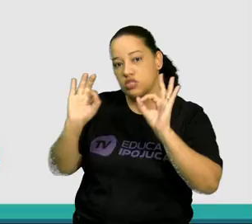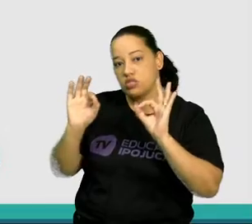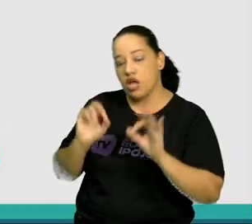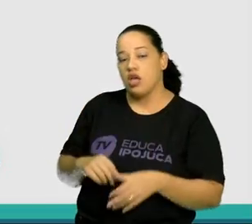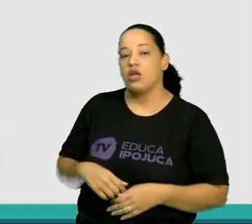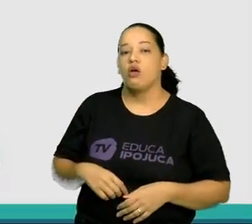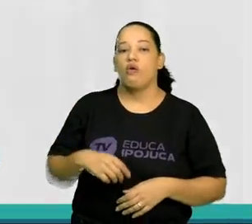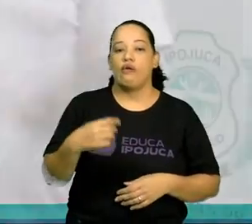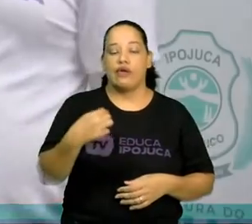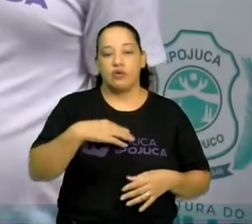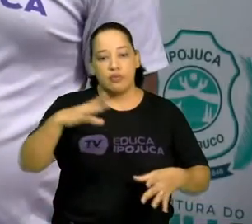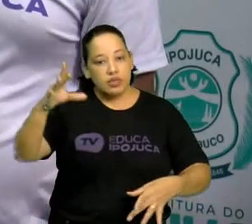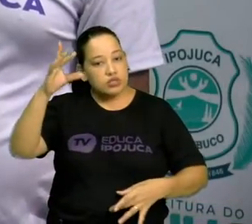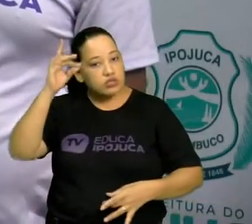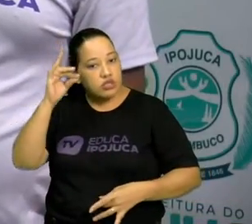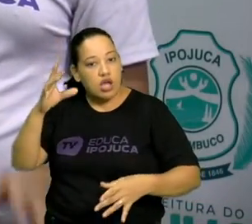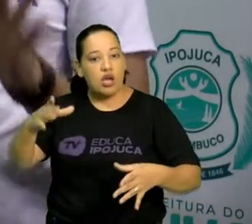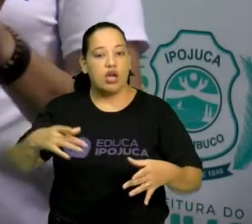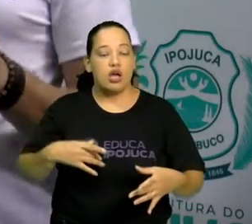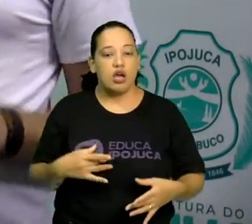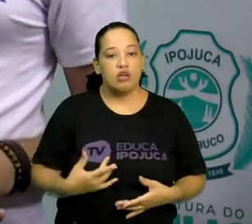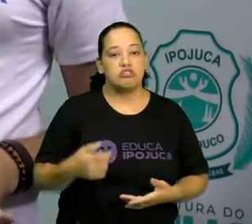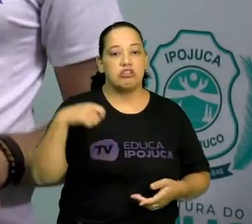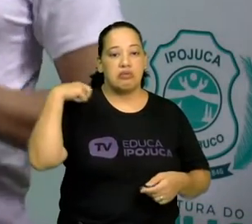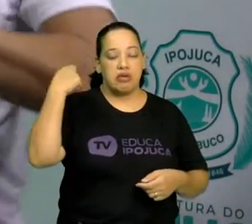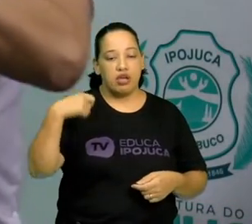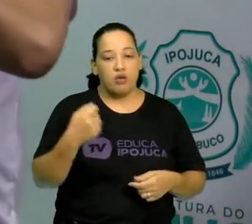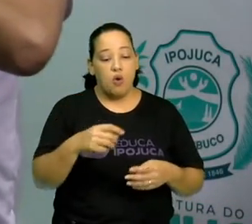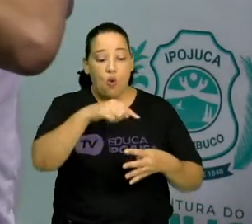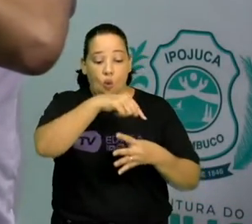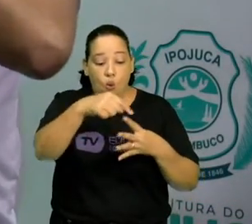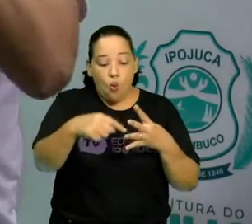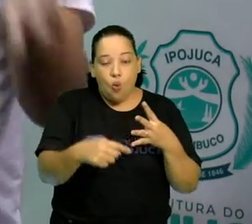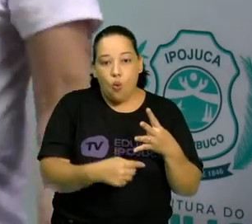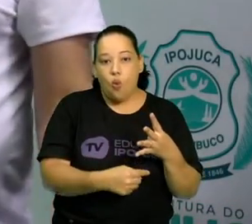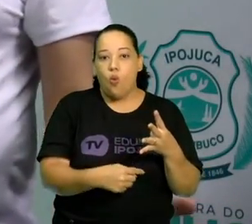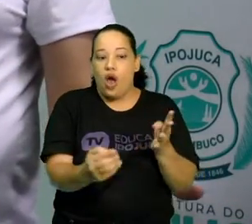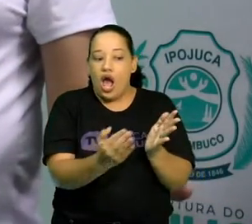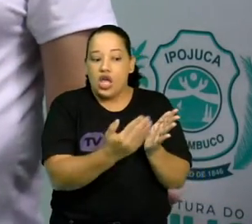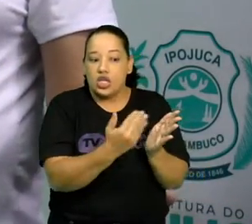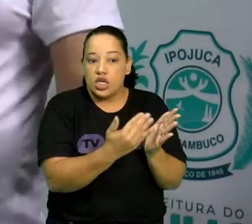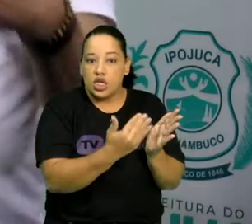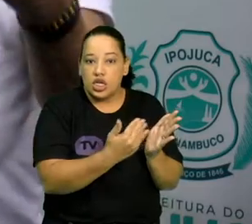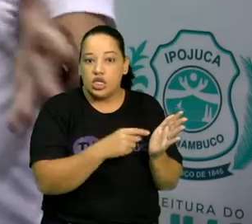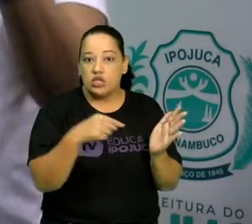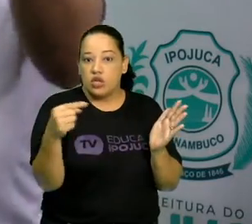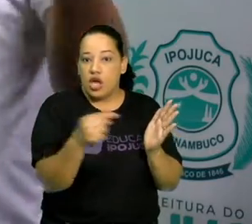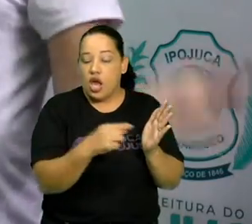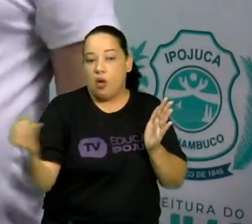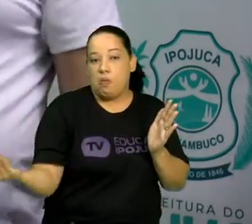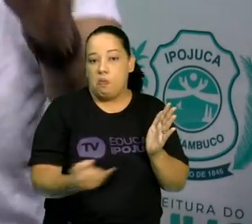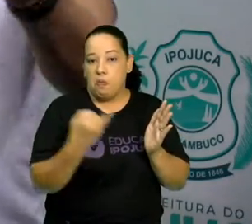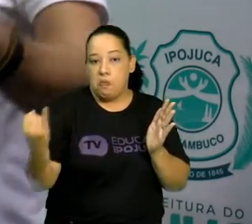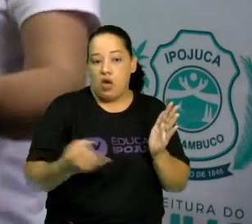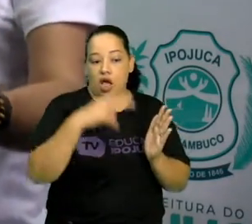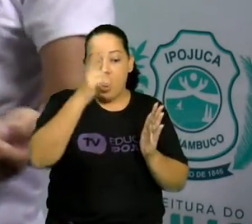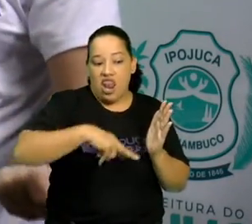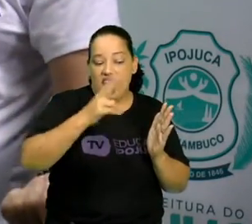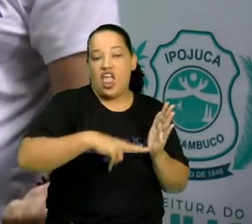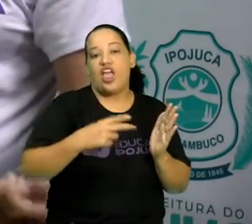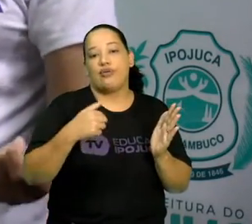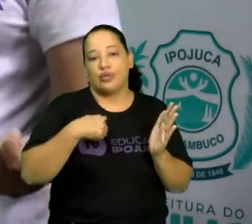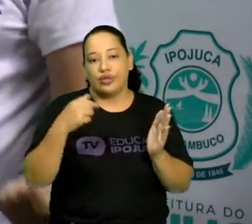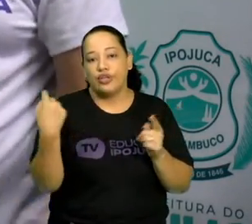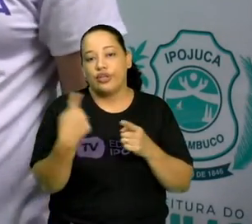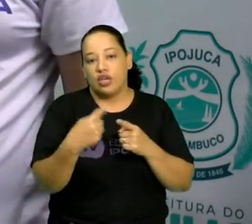da personagem, a criação de um papel. São quatro livros, já li os quatro, porque na universidade a gente tem que ler os quatro. Li,